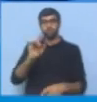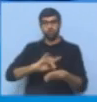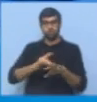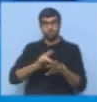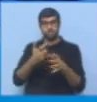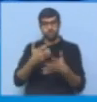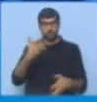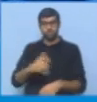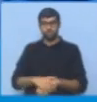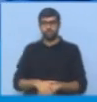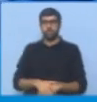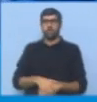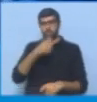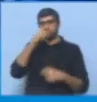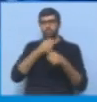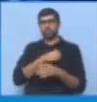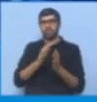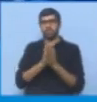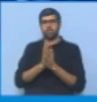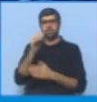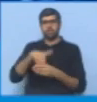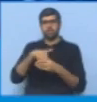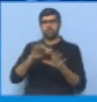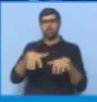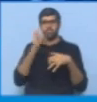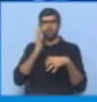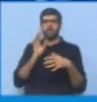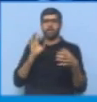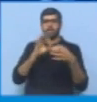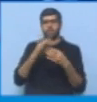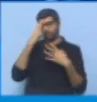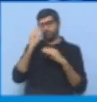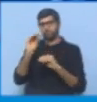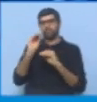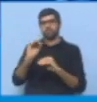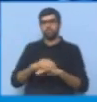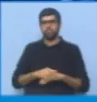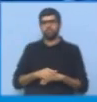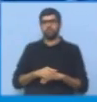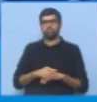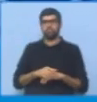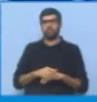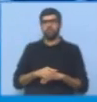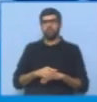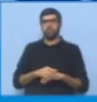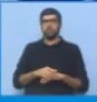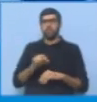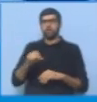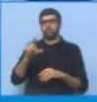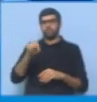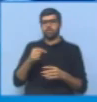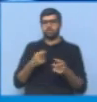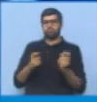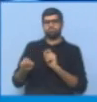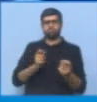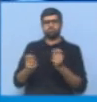sensibilidade de quem está na Igreja e quem está num seminário e quem está ligado à formação é também para estar neste diálogo e na